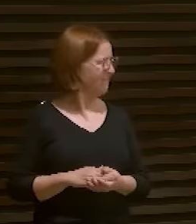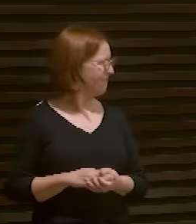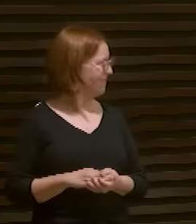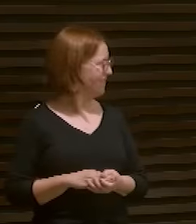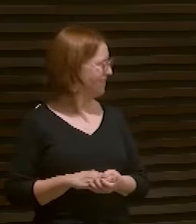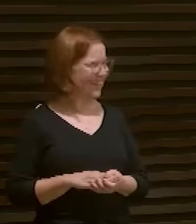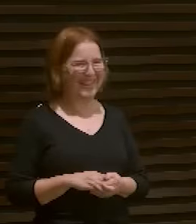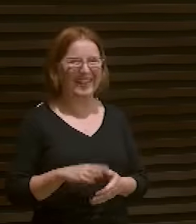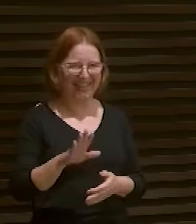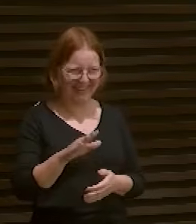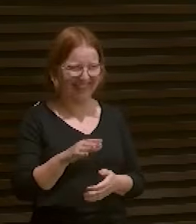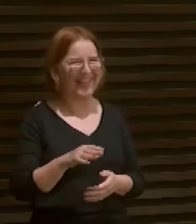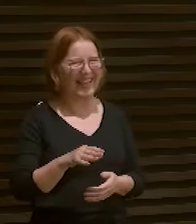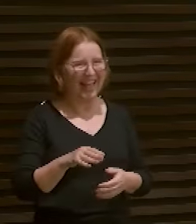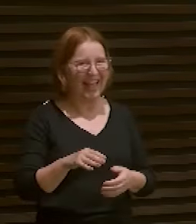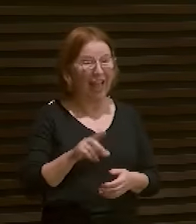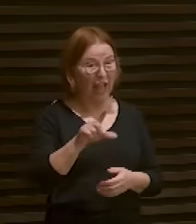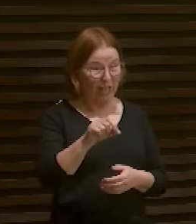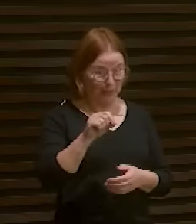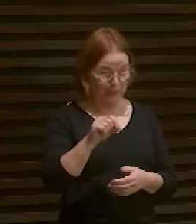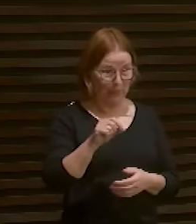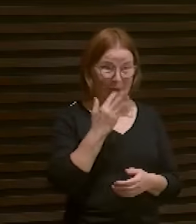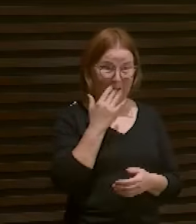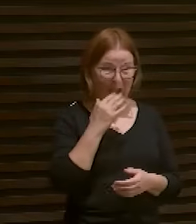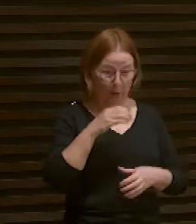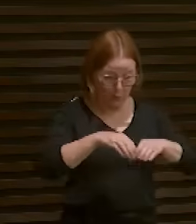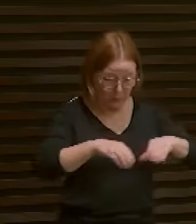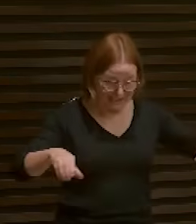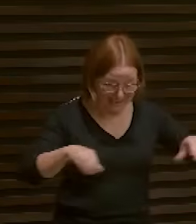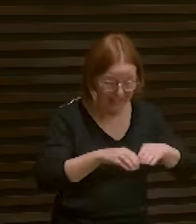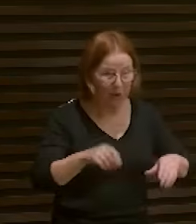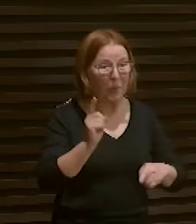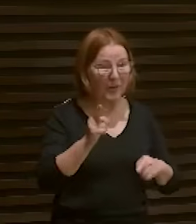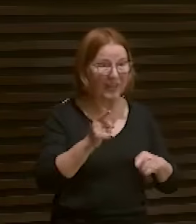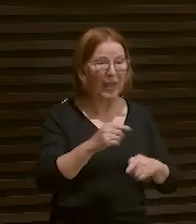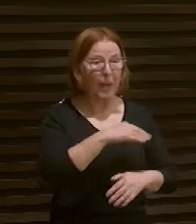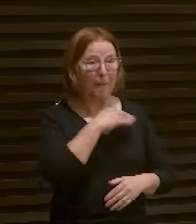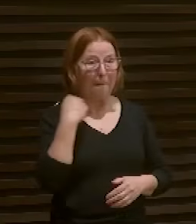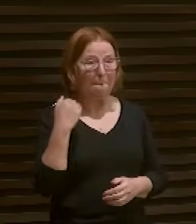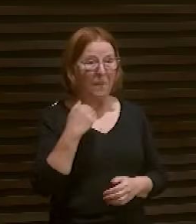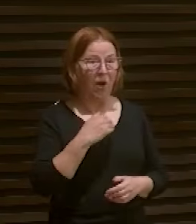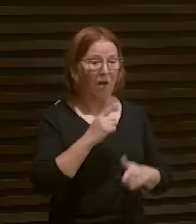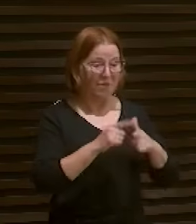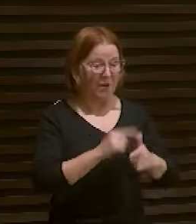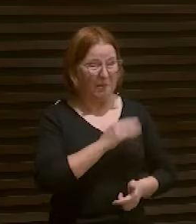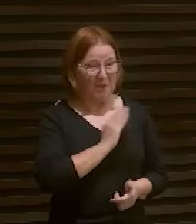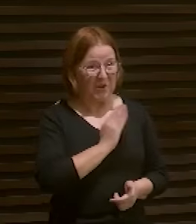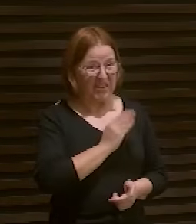Escolhe a cor do caixão, que você vai morrer infartado. Você vai morrer infartada.